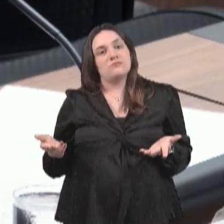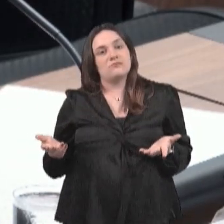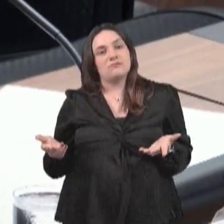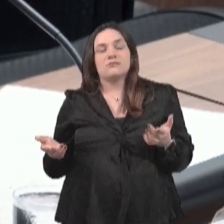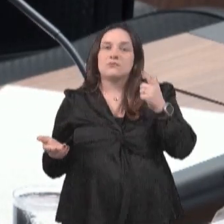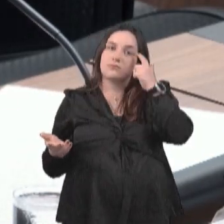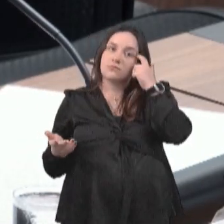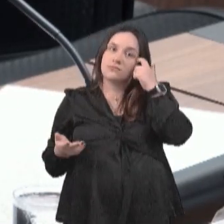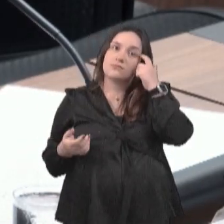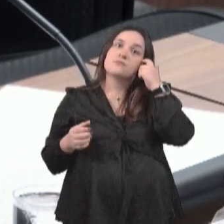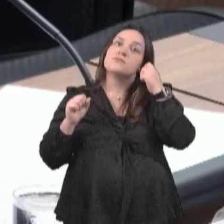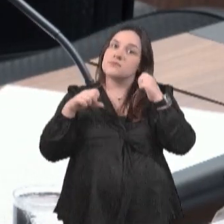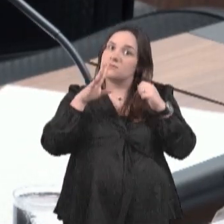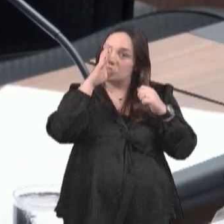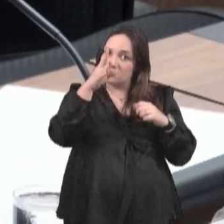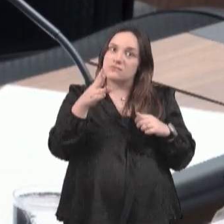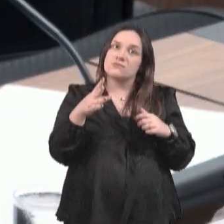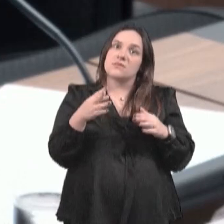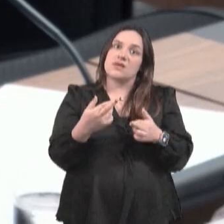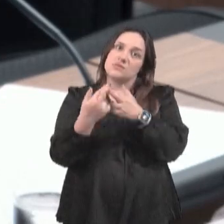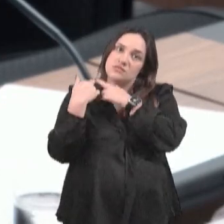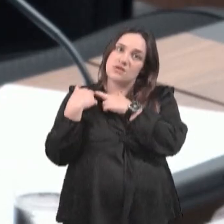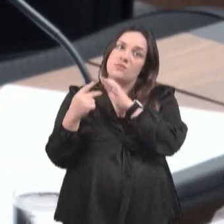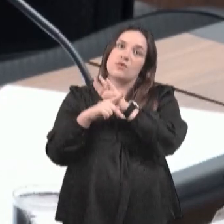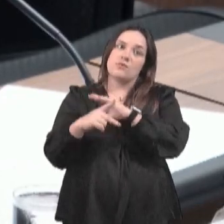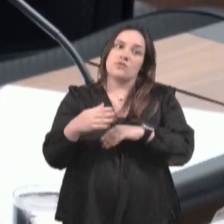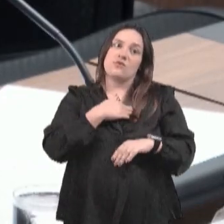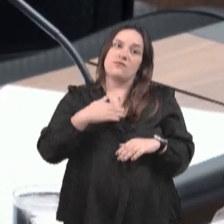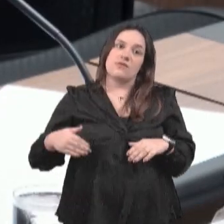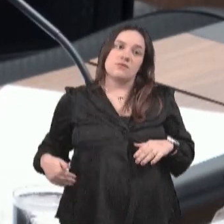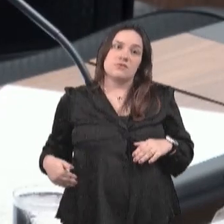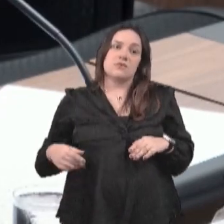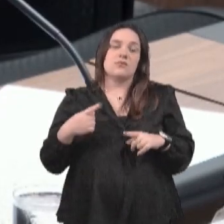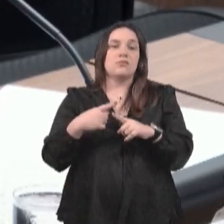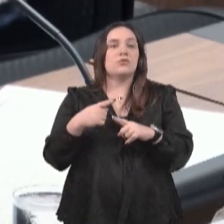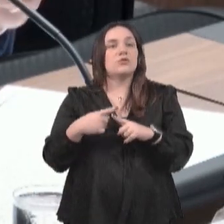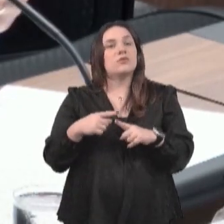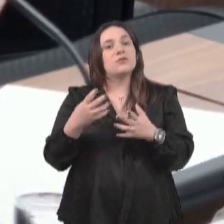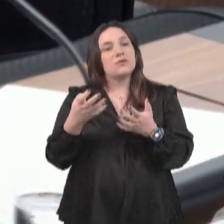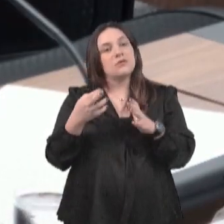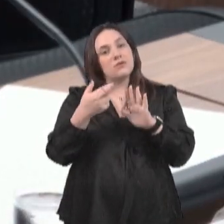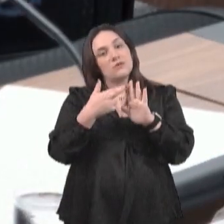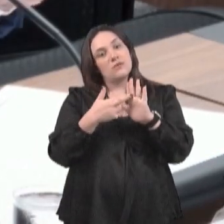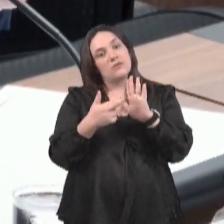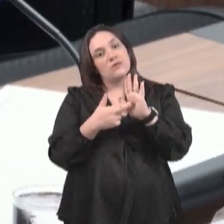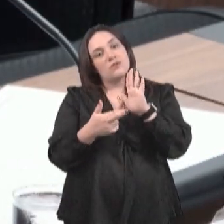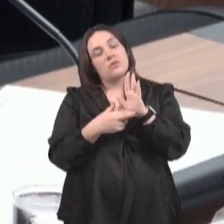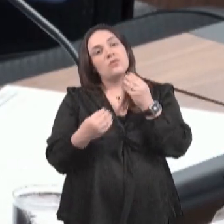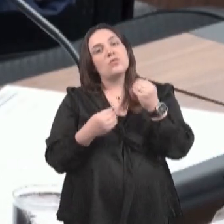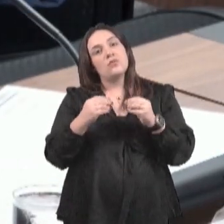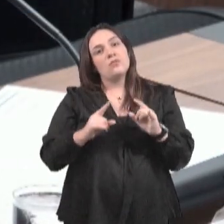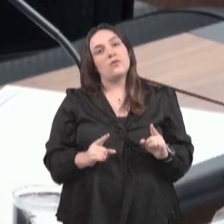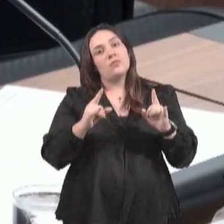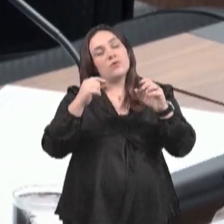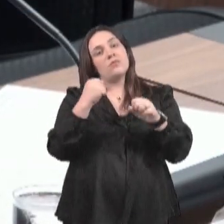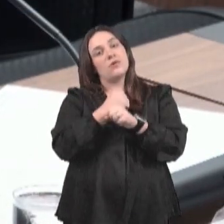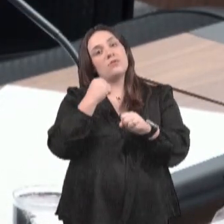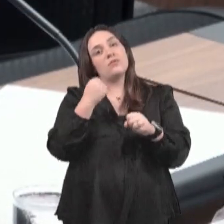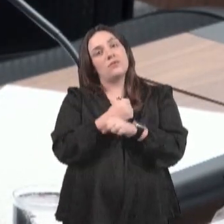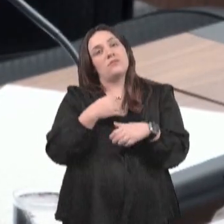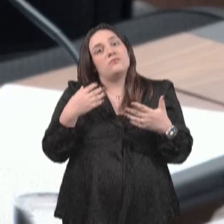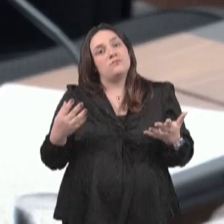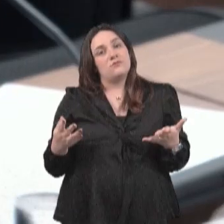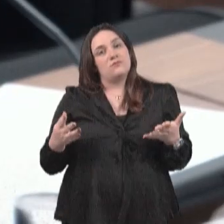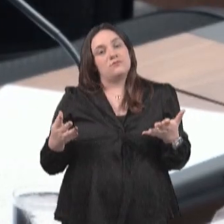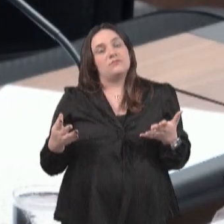gente estaria invadindo como o governador deseja disciplinar e estabelecer os prédios que ele esteja construindo, em